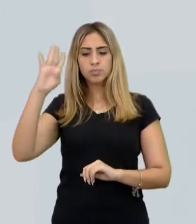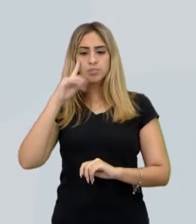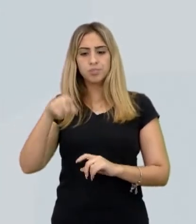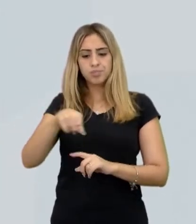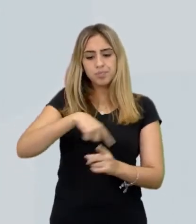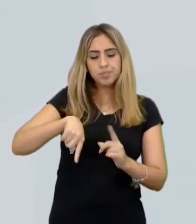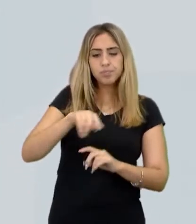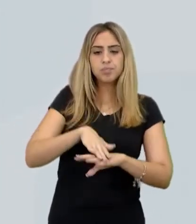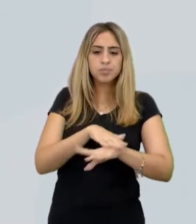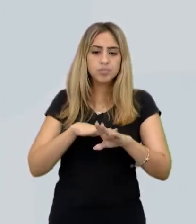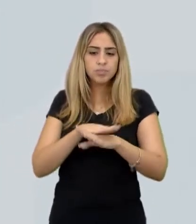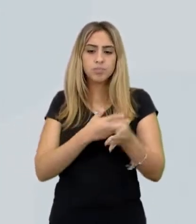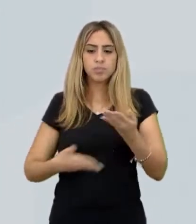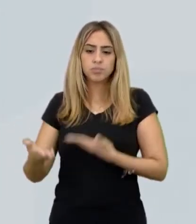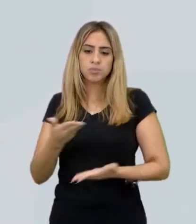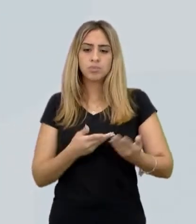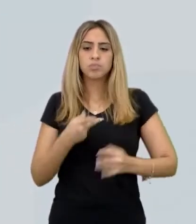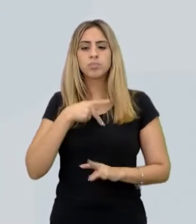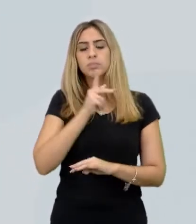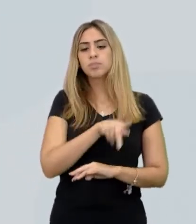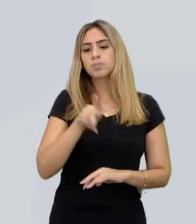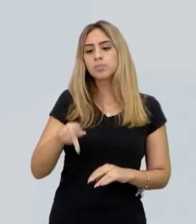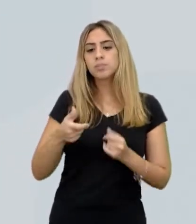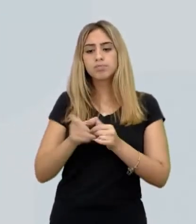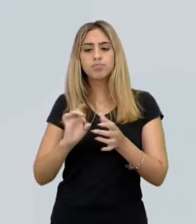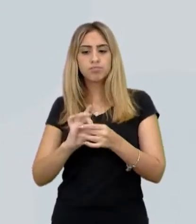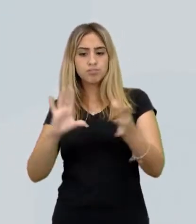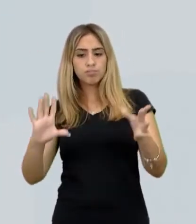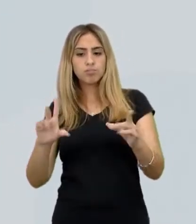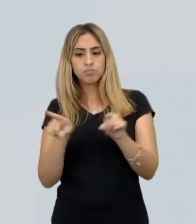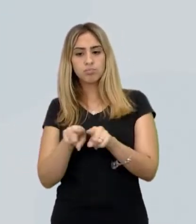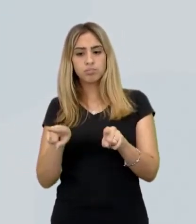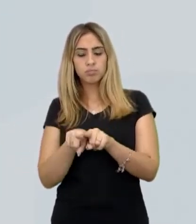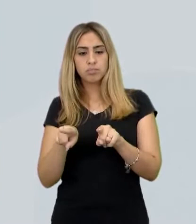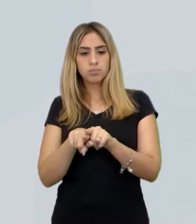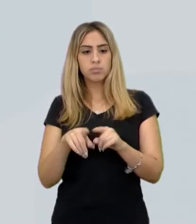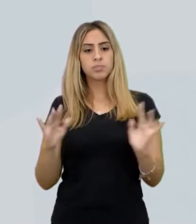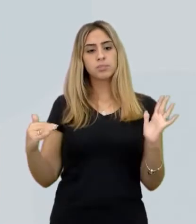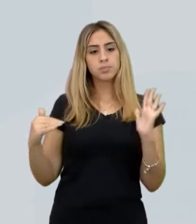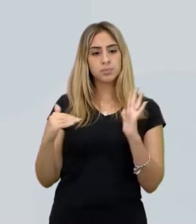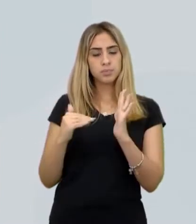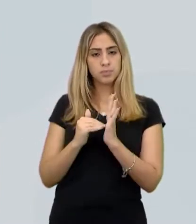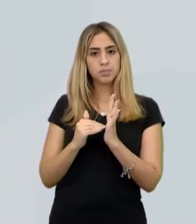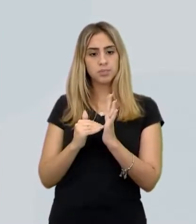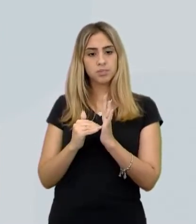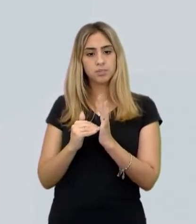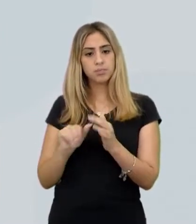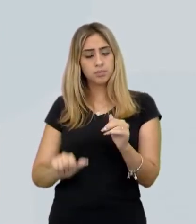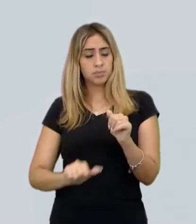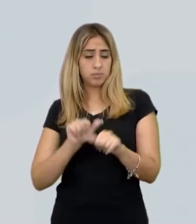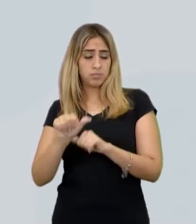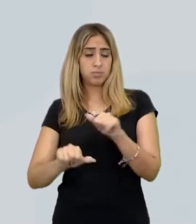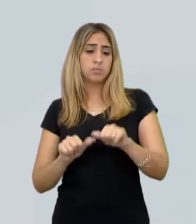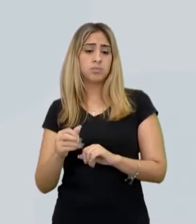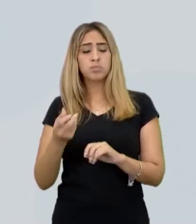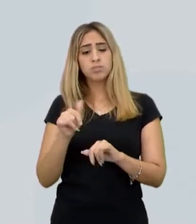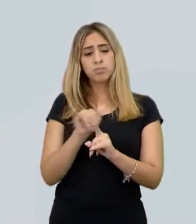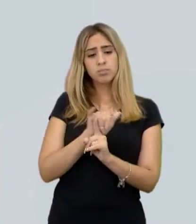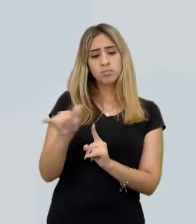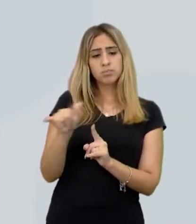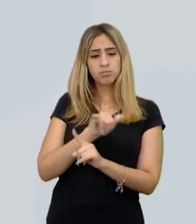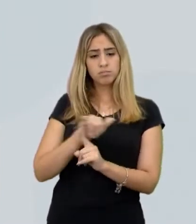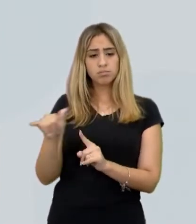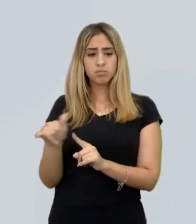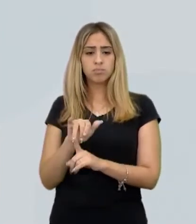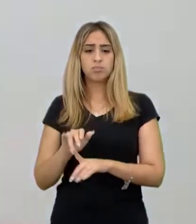uma roda de conversa. Professores, fiquem à vontade também, até para mudar a estratégia da aula,